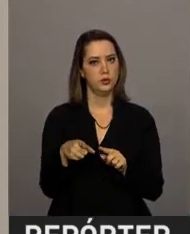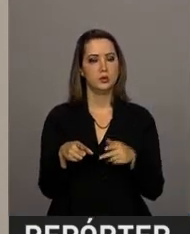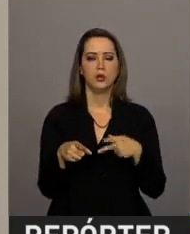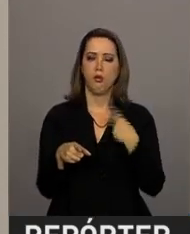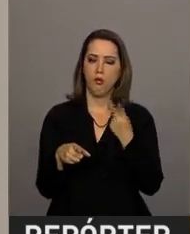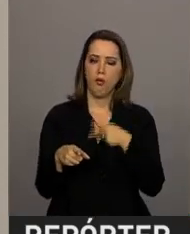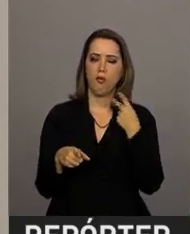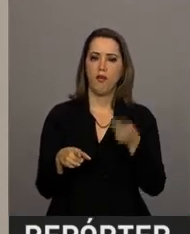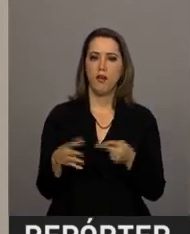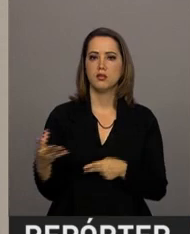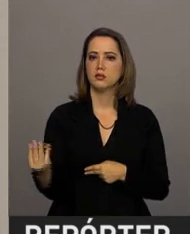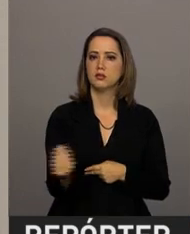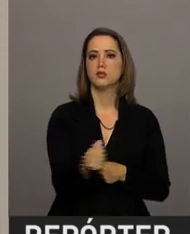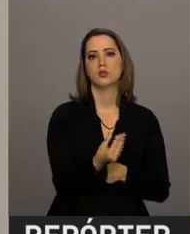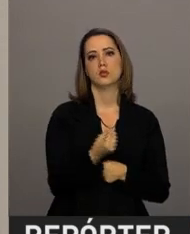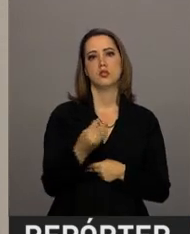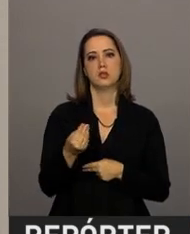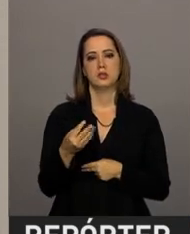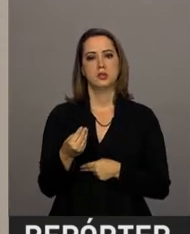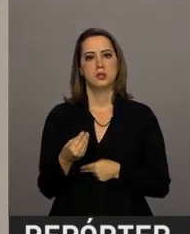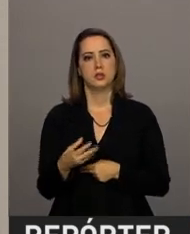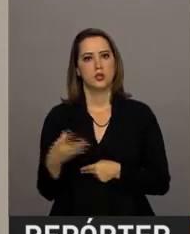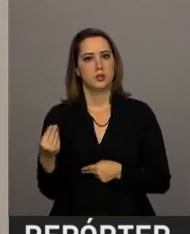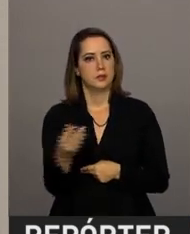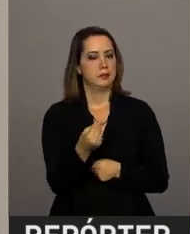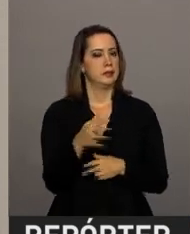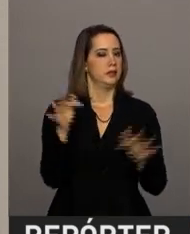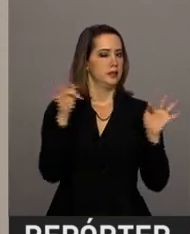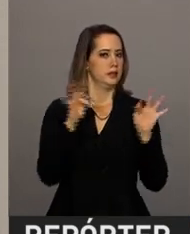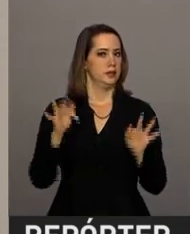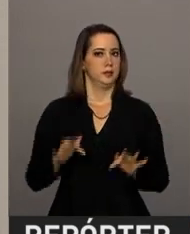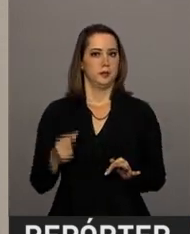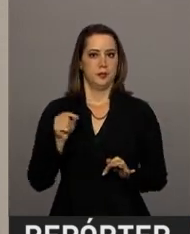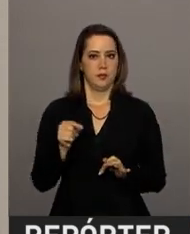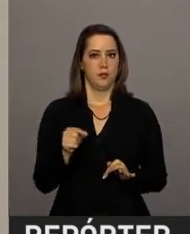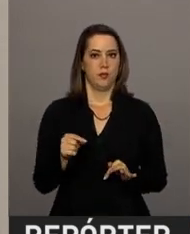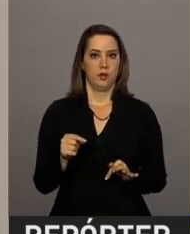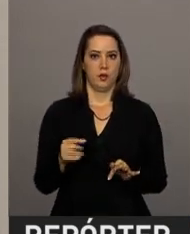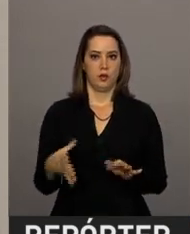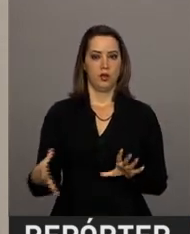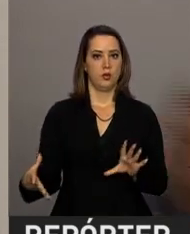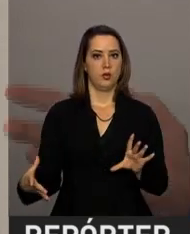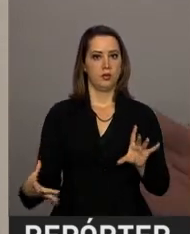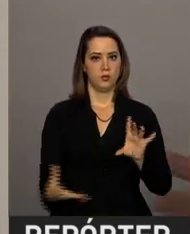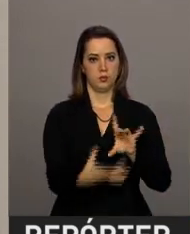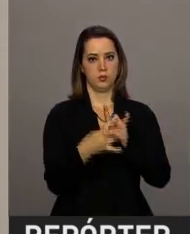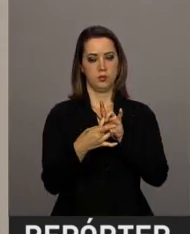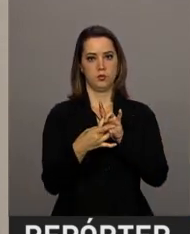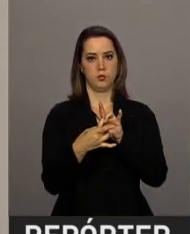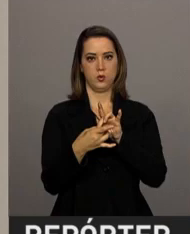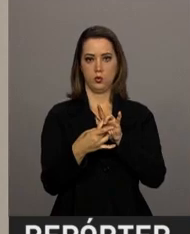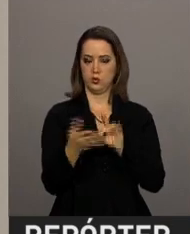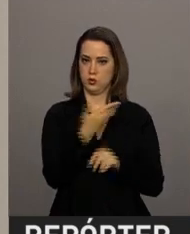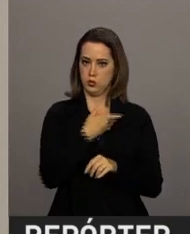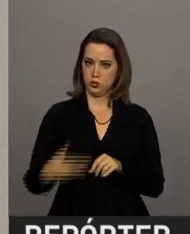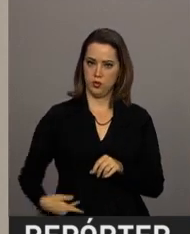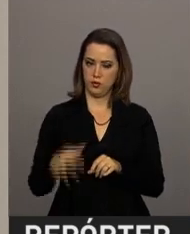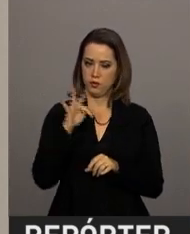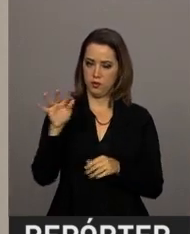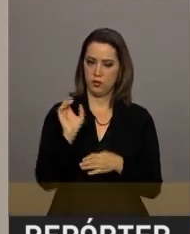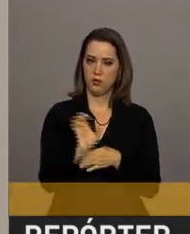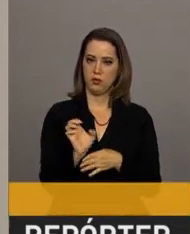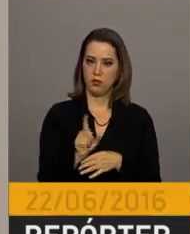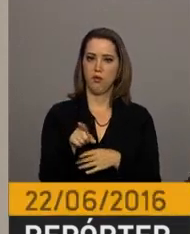muita com muito color com muito colorido né A questão Federativa porque os estados sabem os senhores estão numa situação